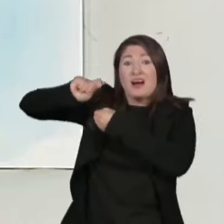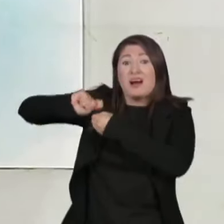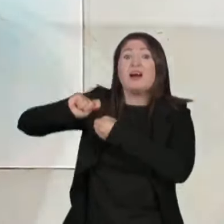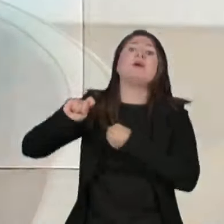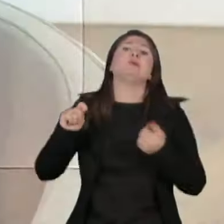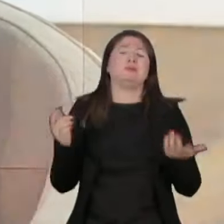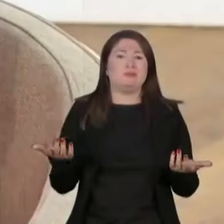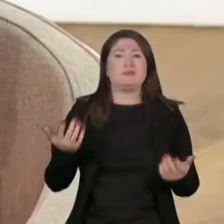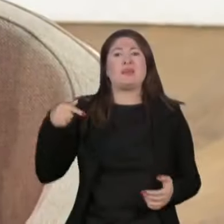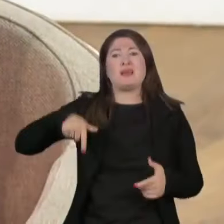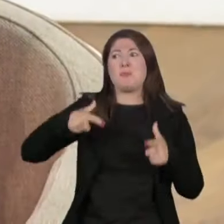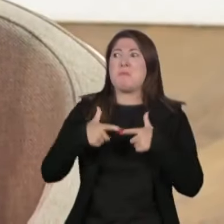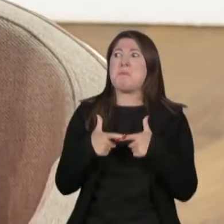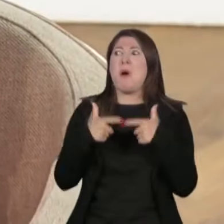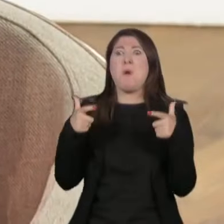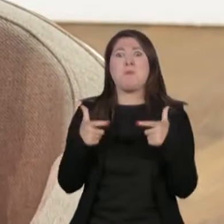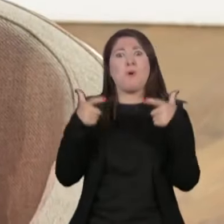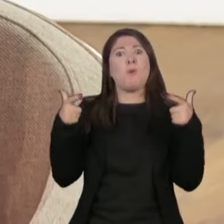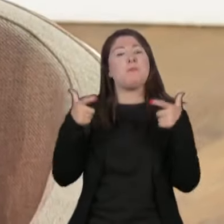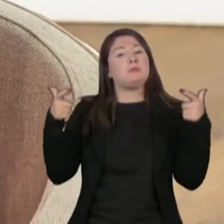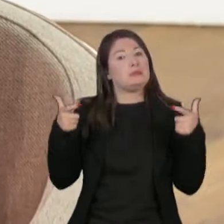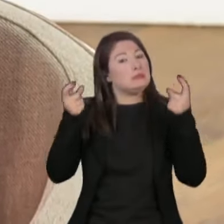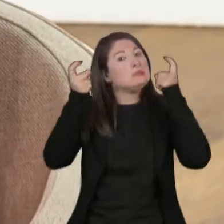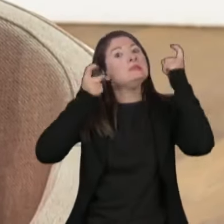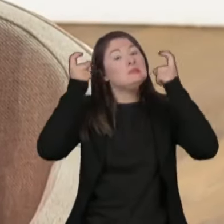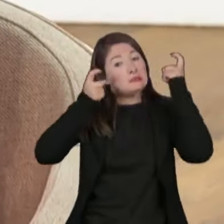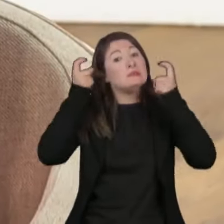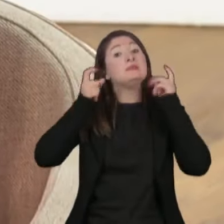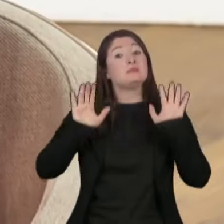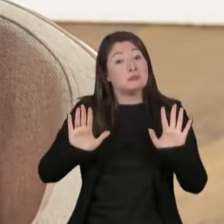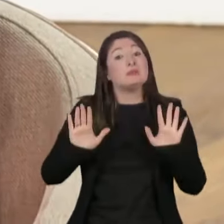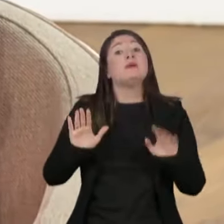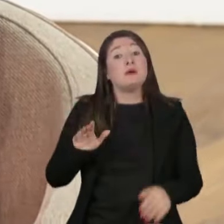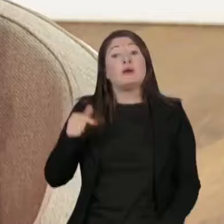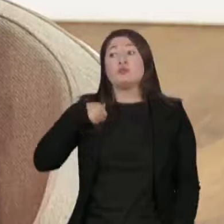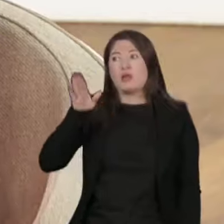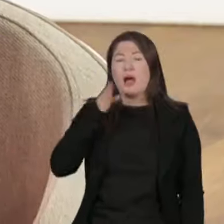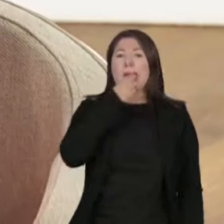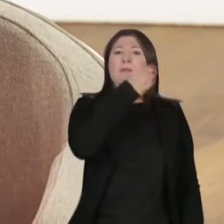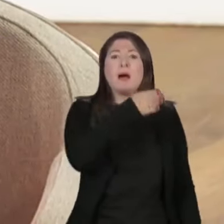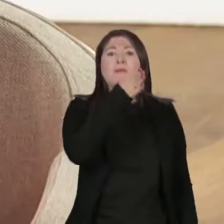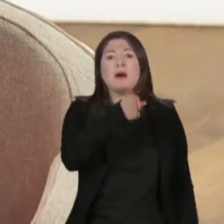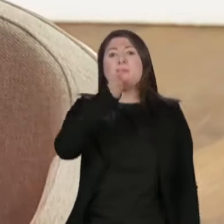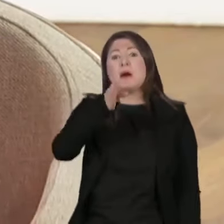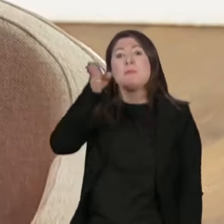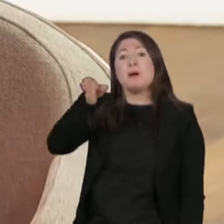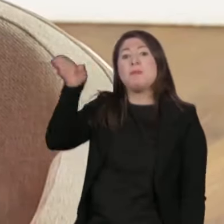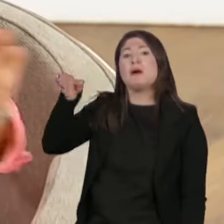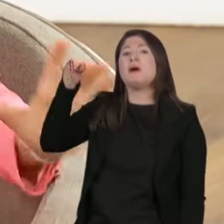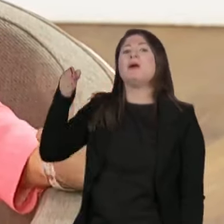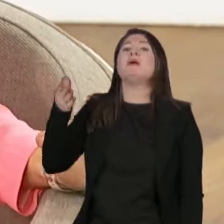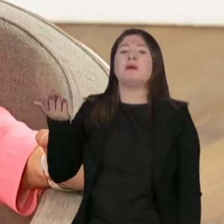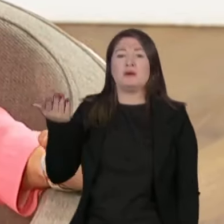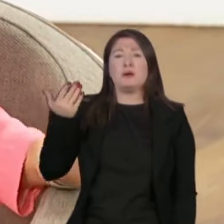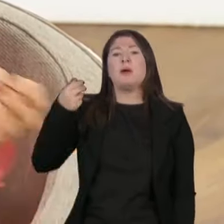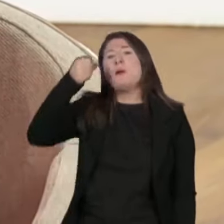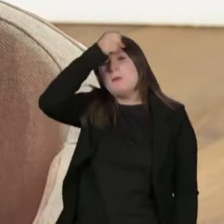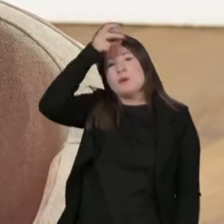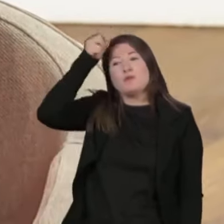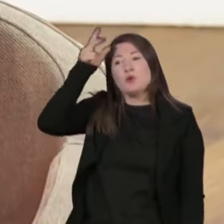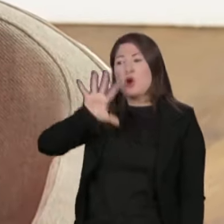nossa cidade. E eu venho fazendo há alguns meses perguntas que a prefeitura ou não tem coragem de se fazer, o prefeito, ou se faz, mas não